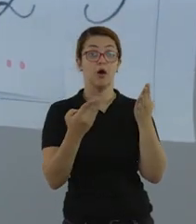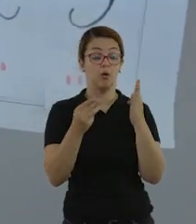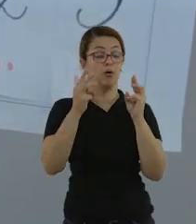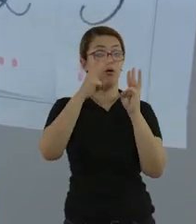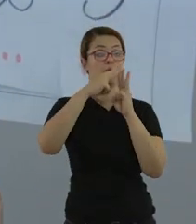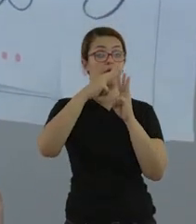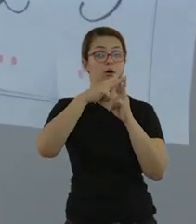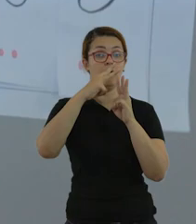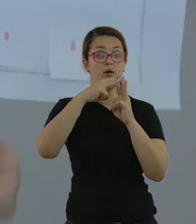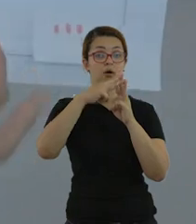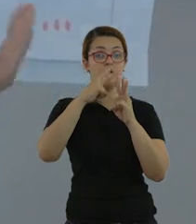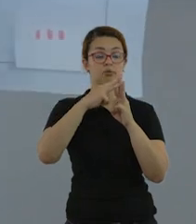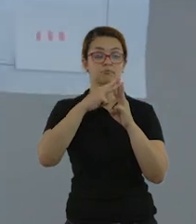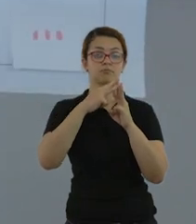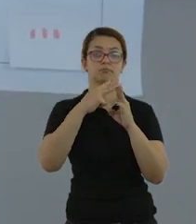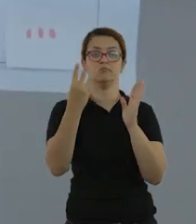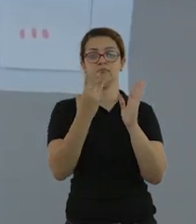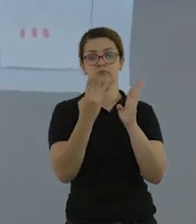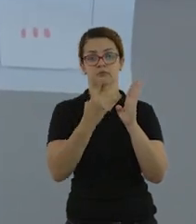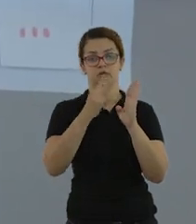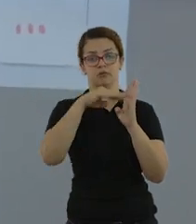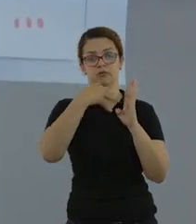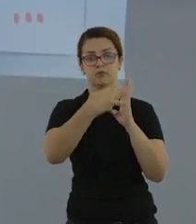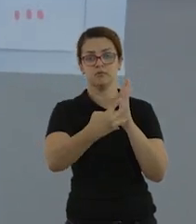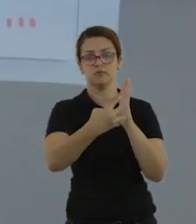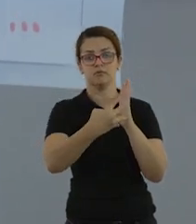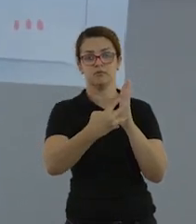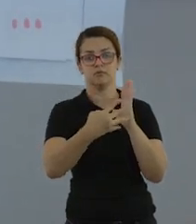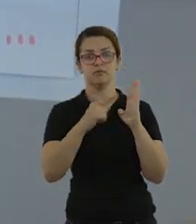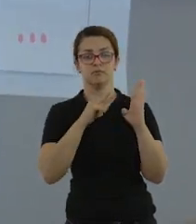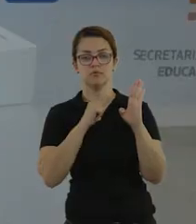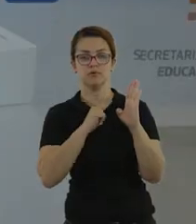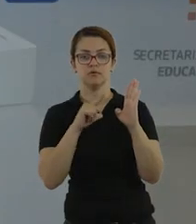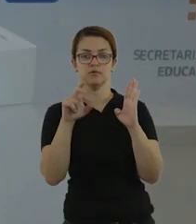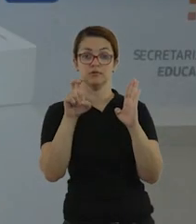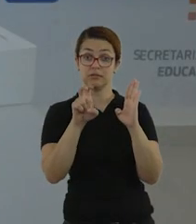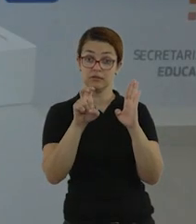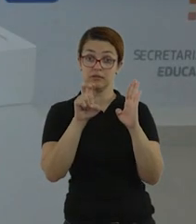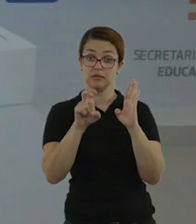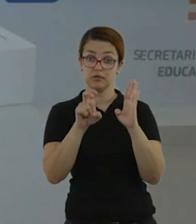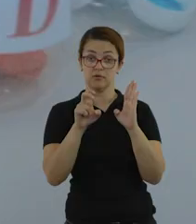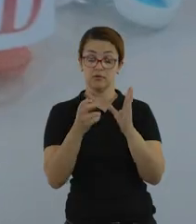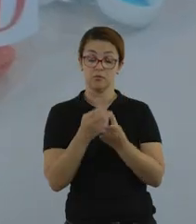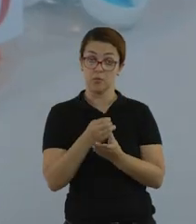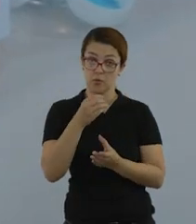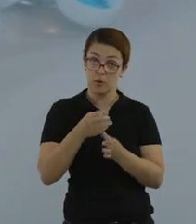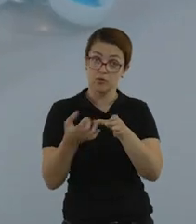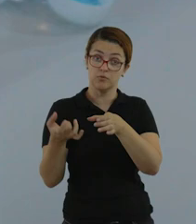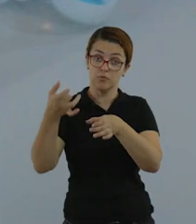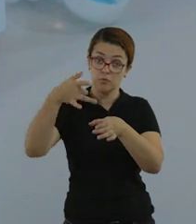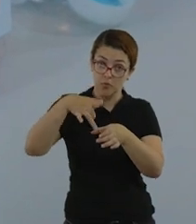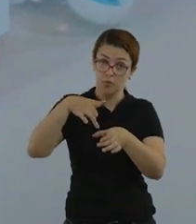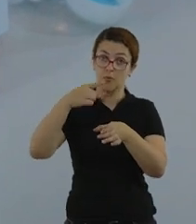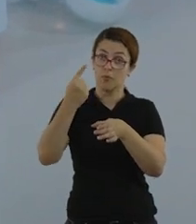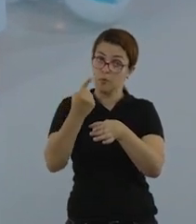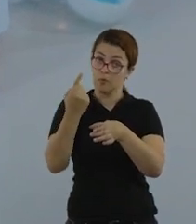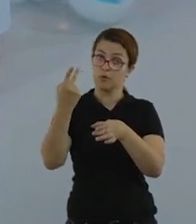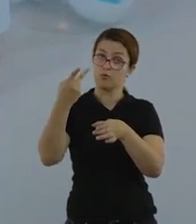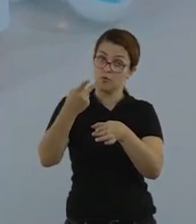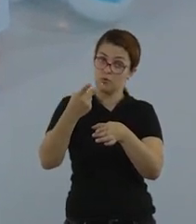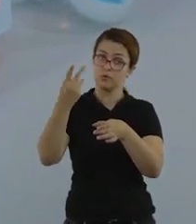a casa da centena, que é a terceira ordem. Nós temos 5. Então a gente vai colocar